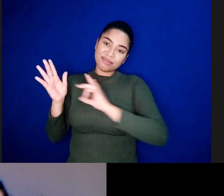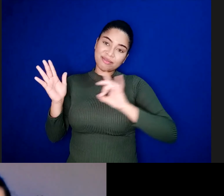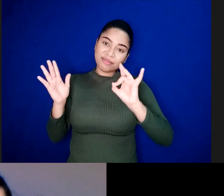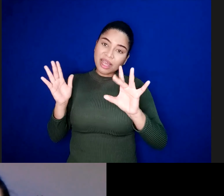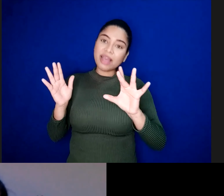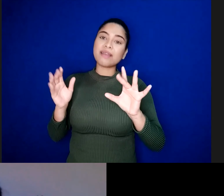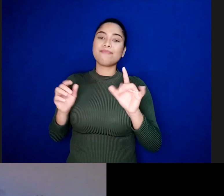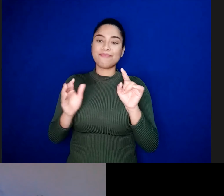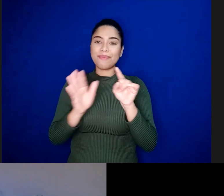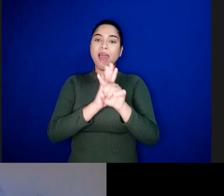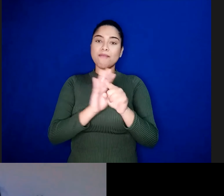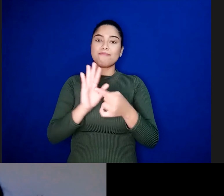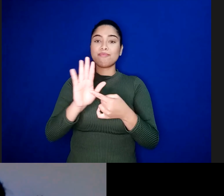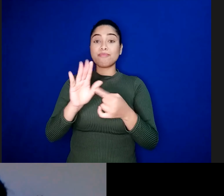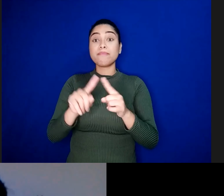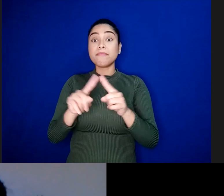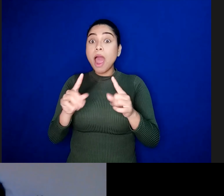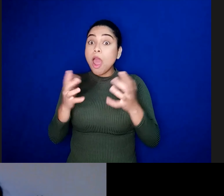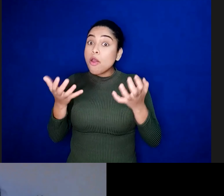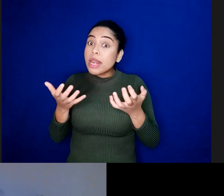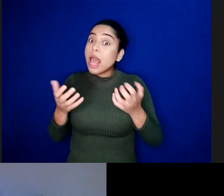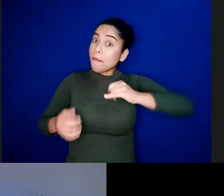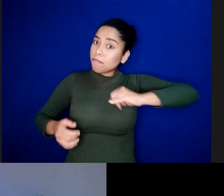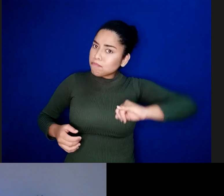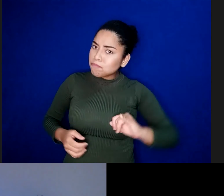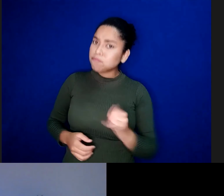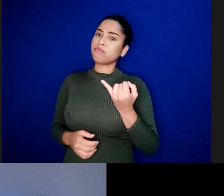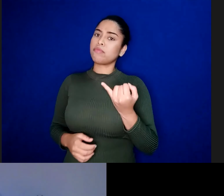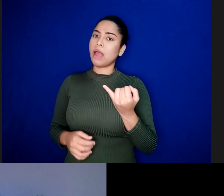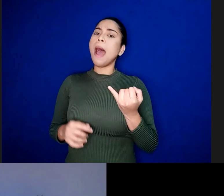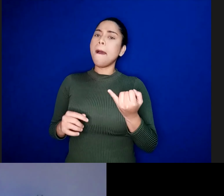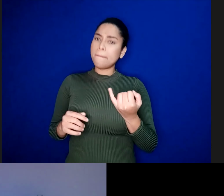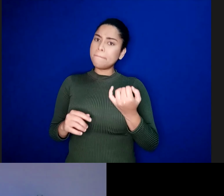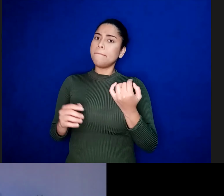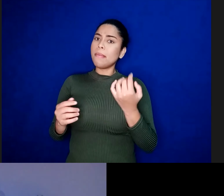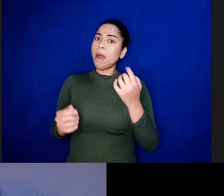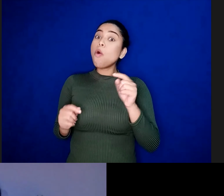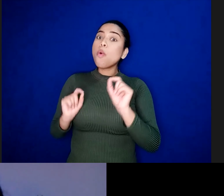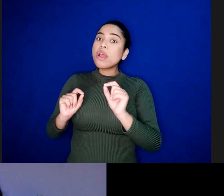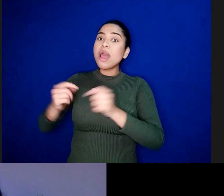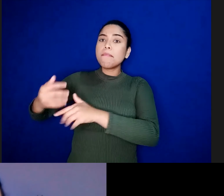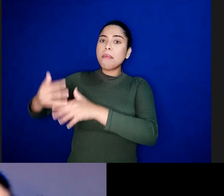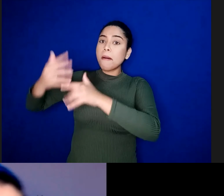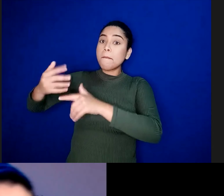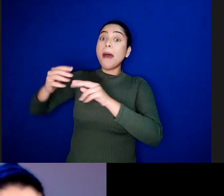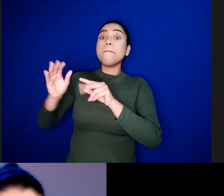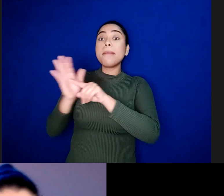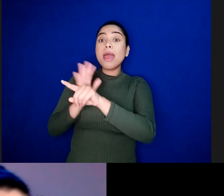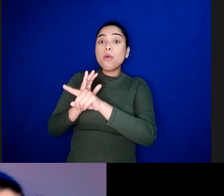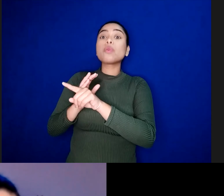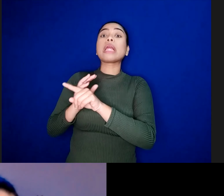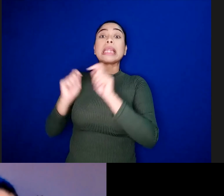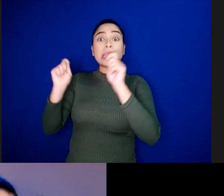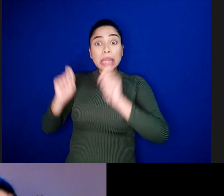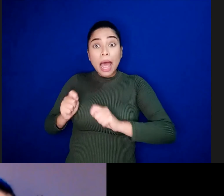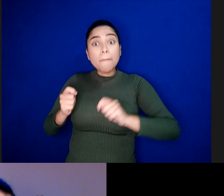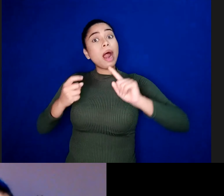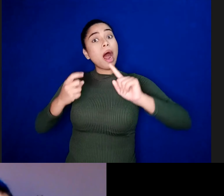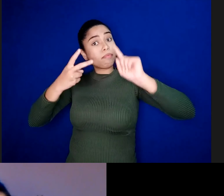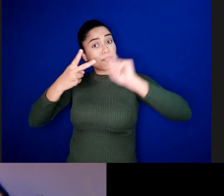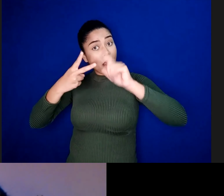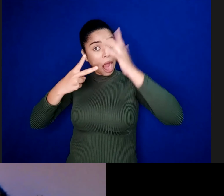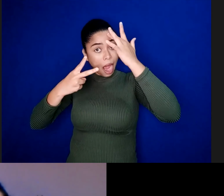eu já queria deixar que o gancho porque essas outras perguntas elas podem ser retomadas nos próximos dias né